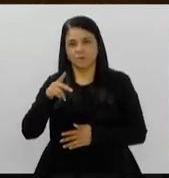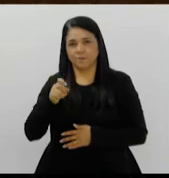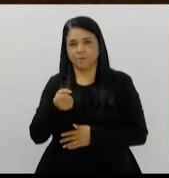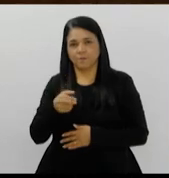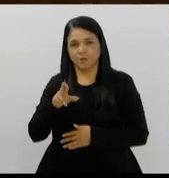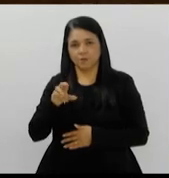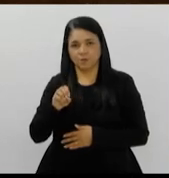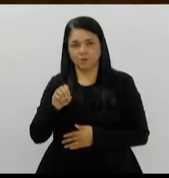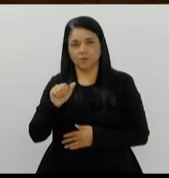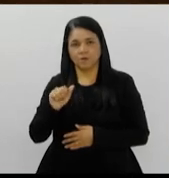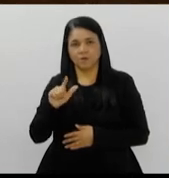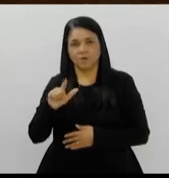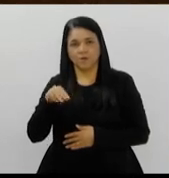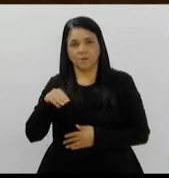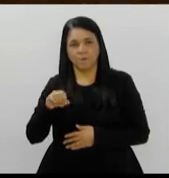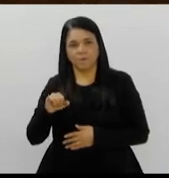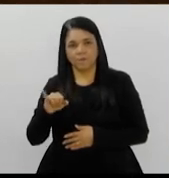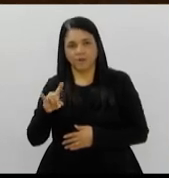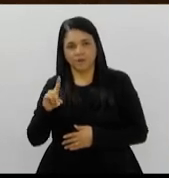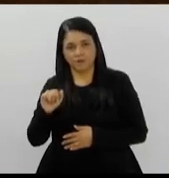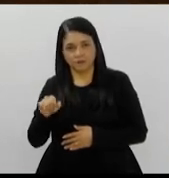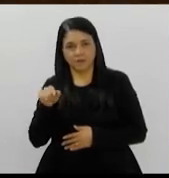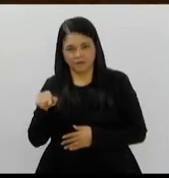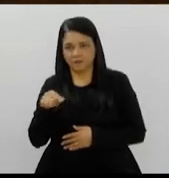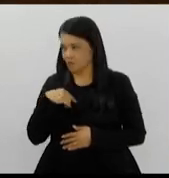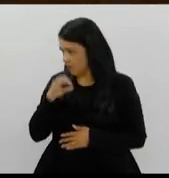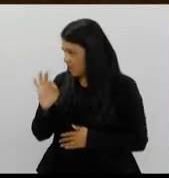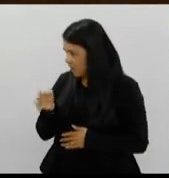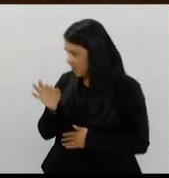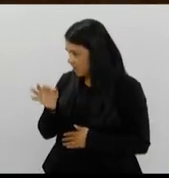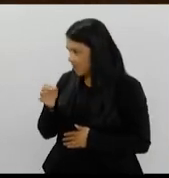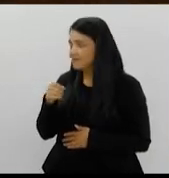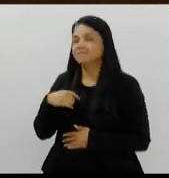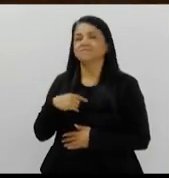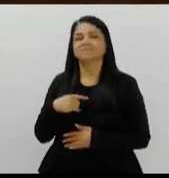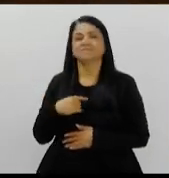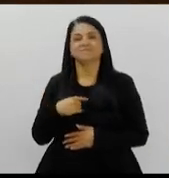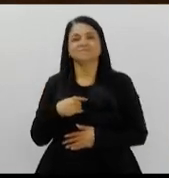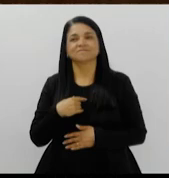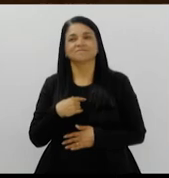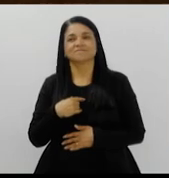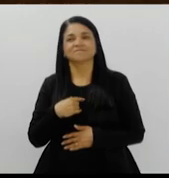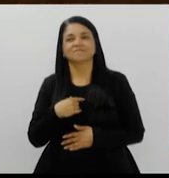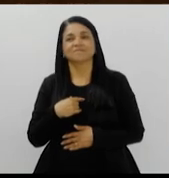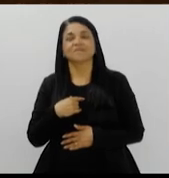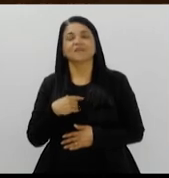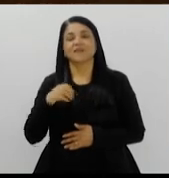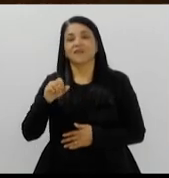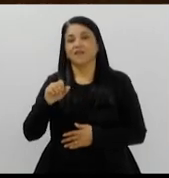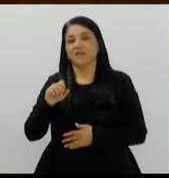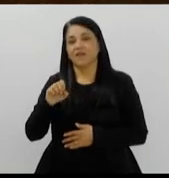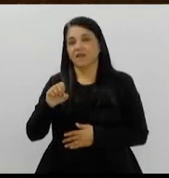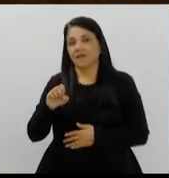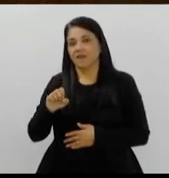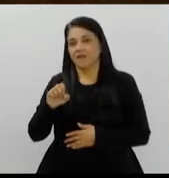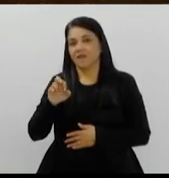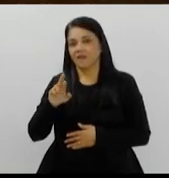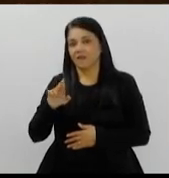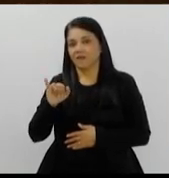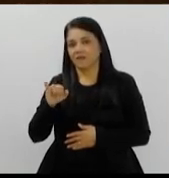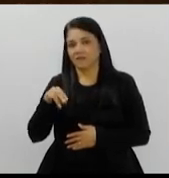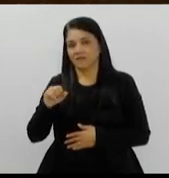me parece que está aqui presente, né, Tiago? Está ali o Pedro? O Pedro está aqui presente, nosso Erinaldo Peixoto, o nosso doutor